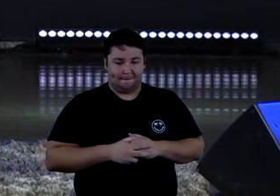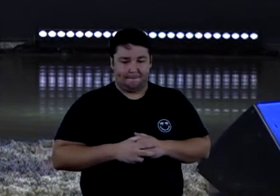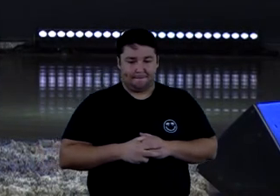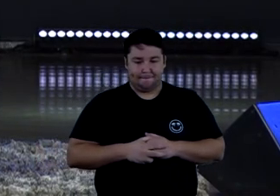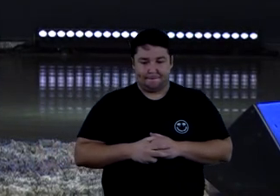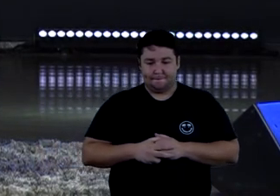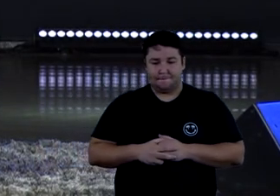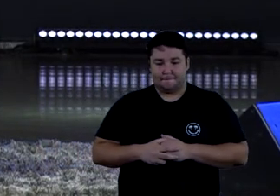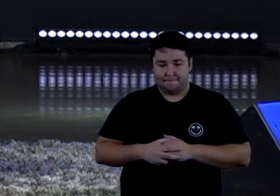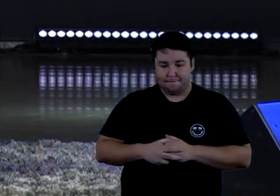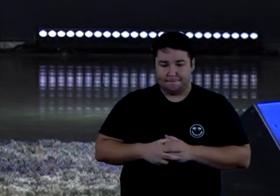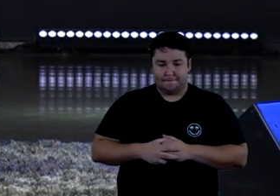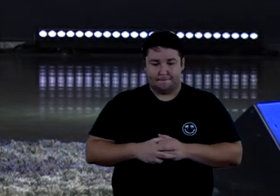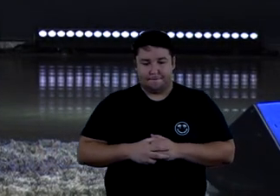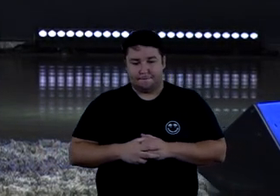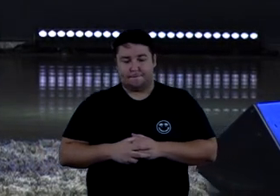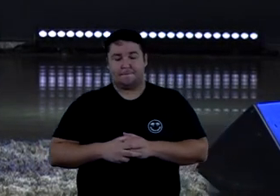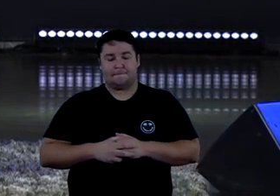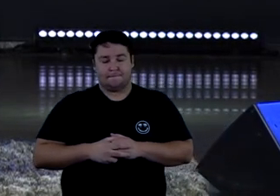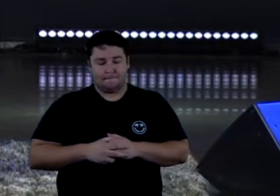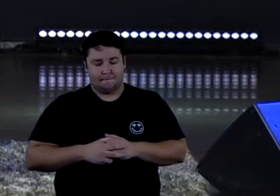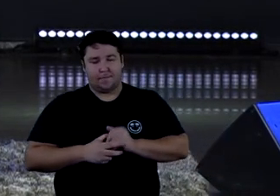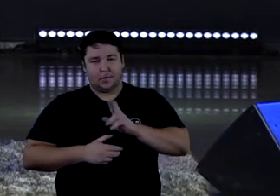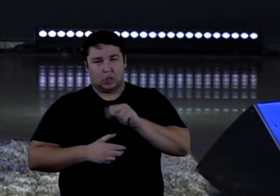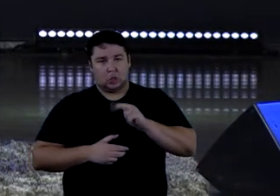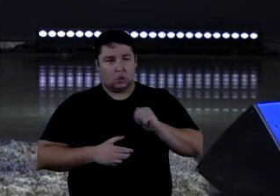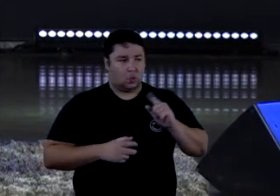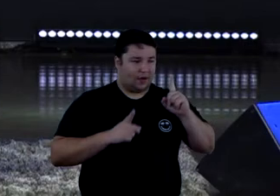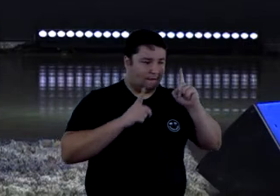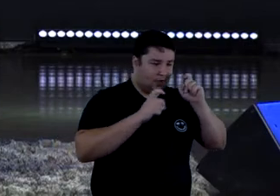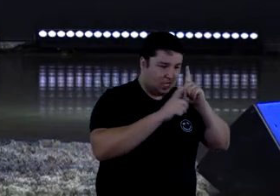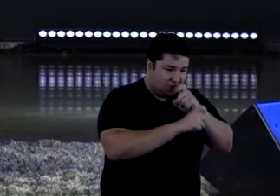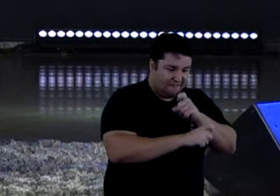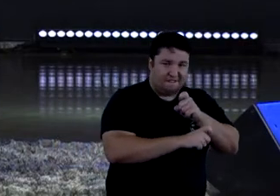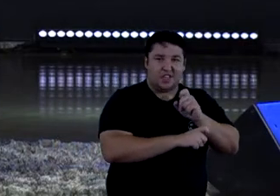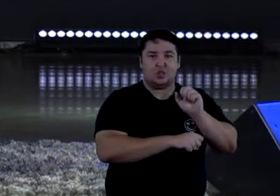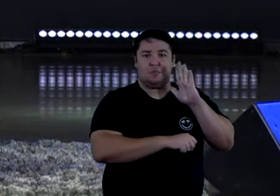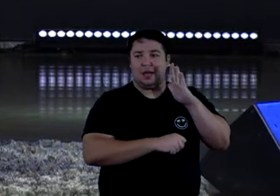Nunca foi tão difícil, mas nunca foi tão necessário.